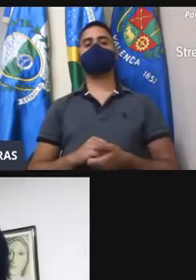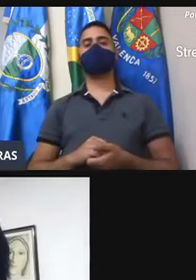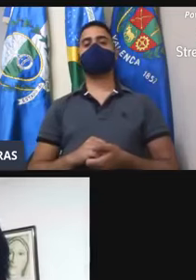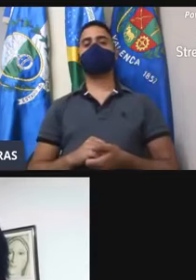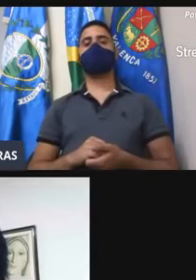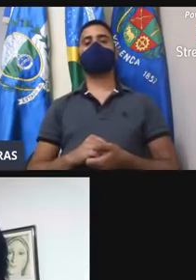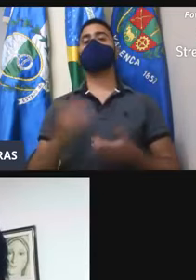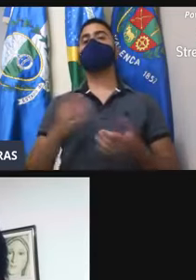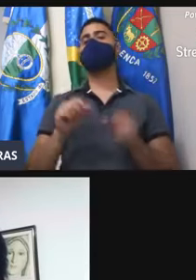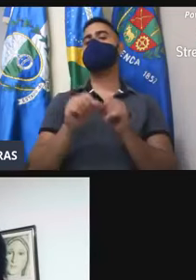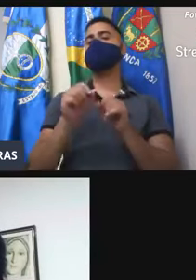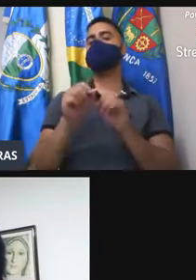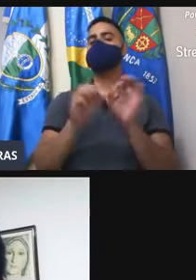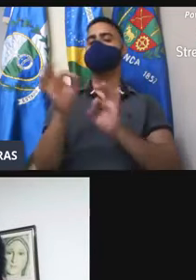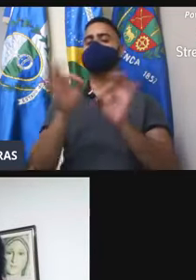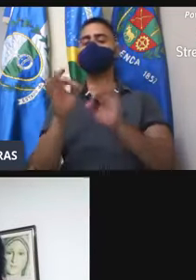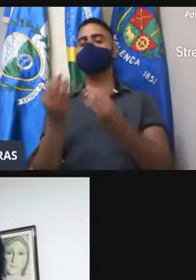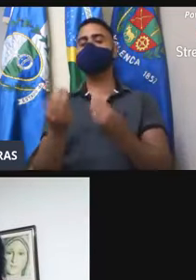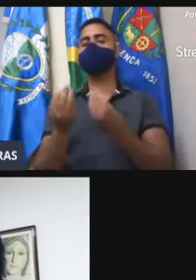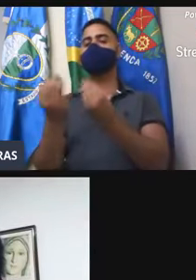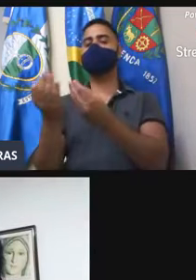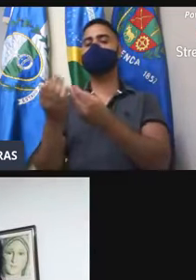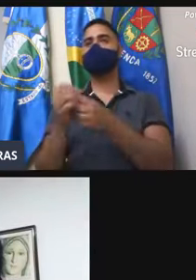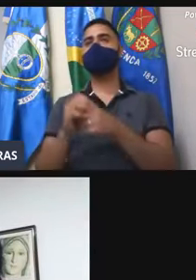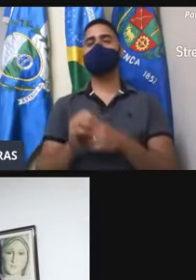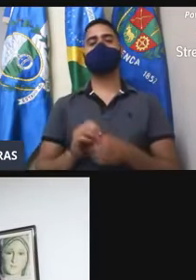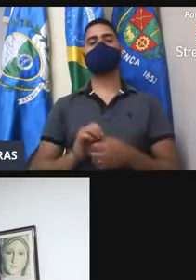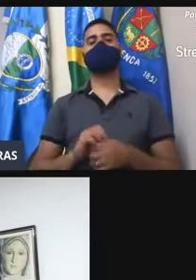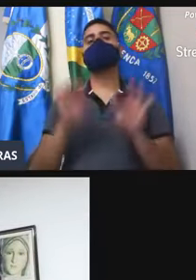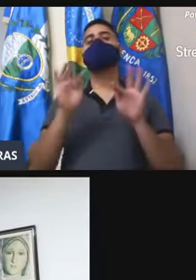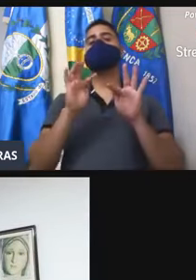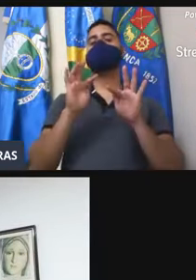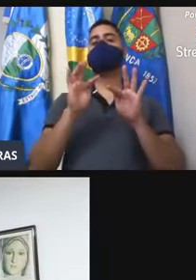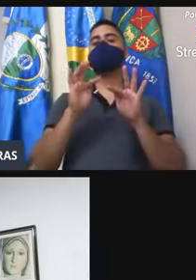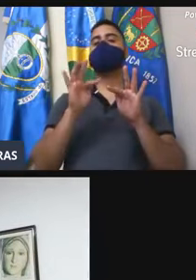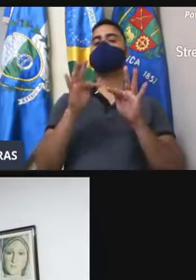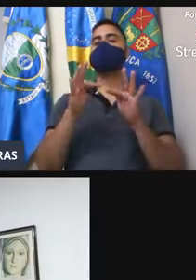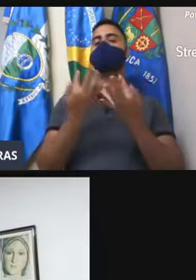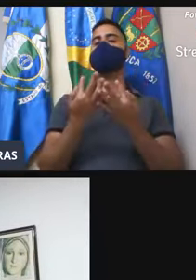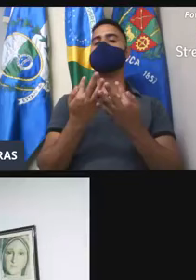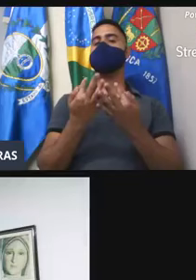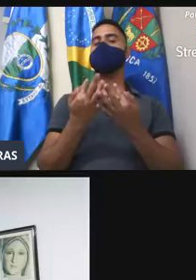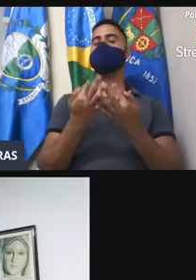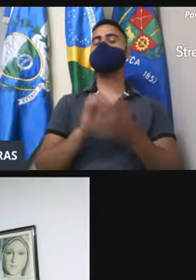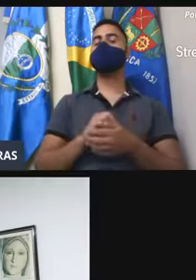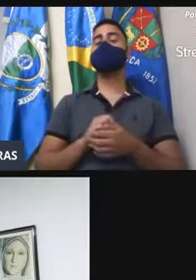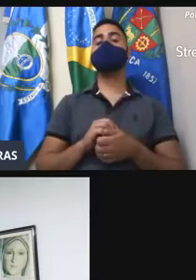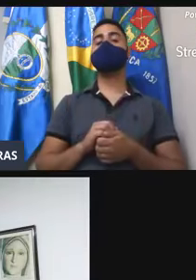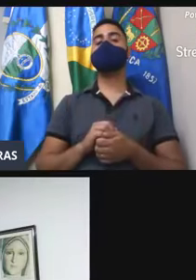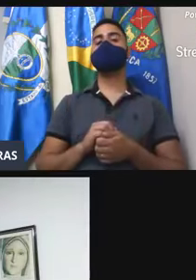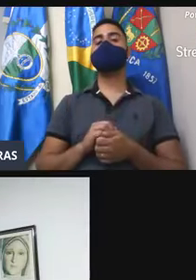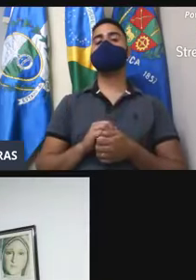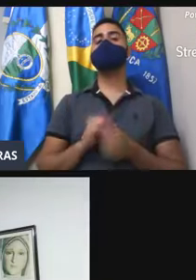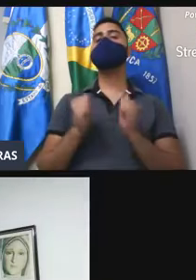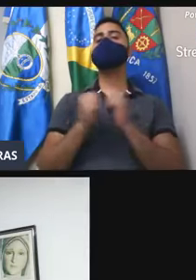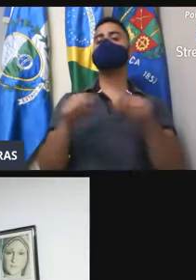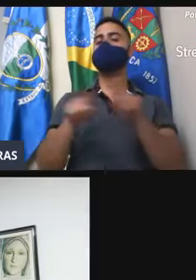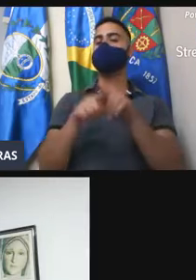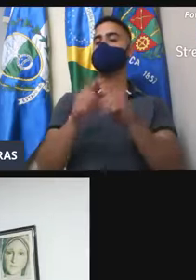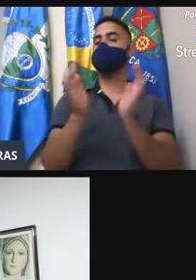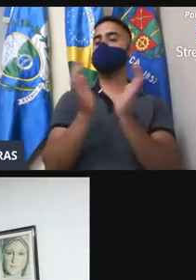nós vamos alinhar essa entrega, né, das famílias, com as famílias, junto com a